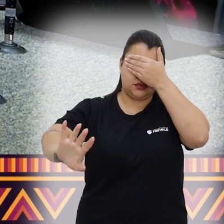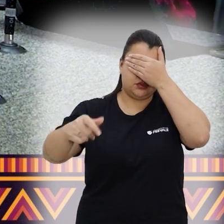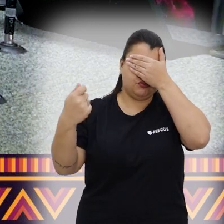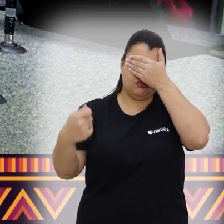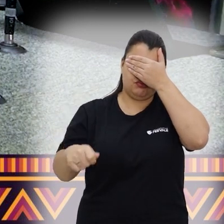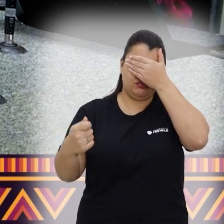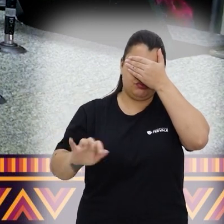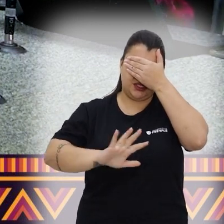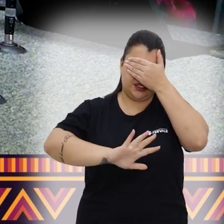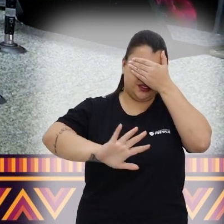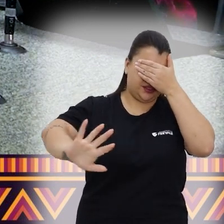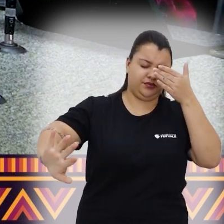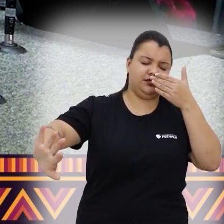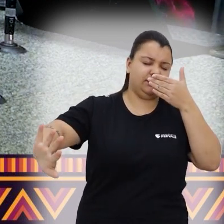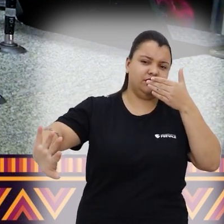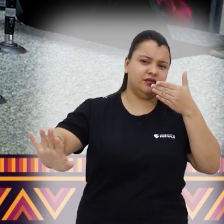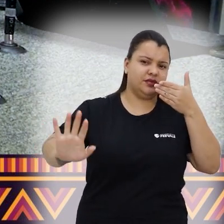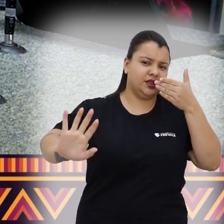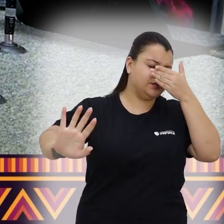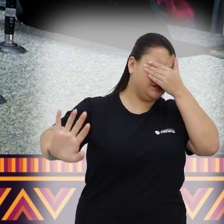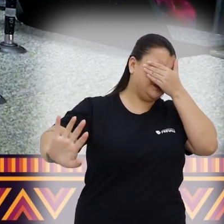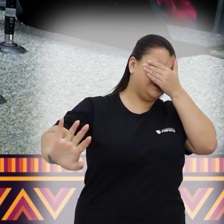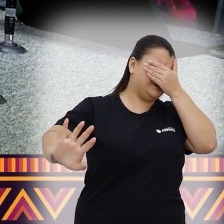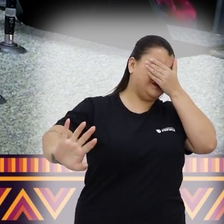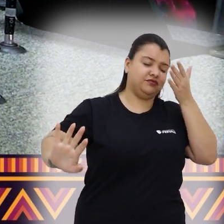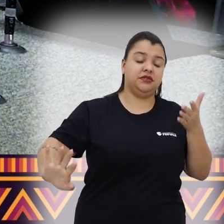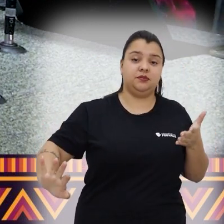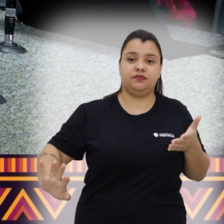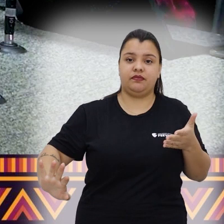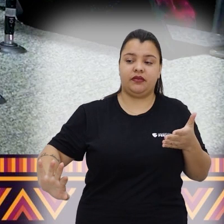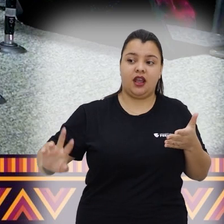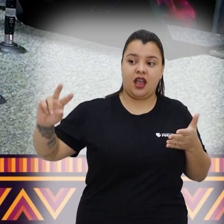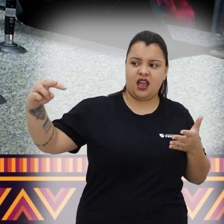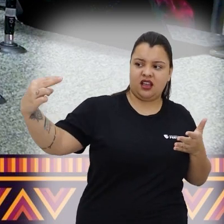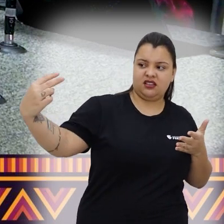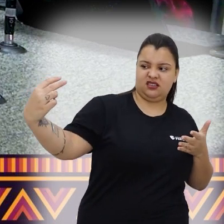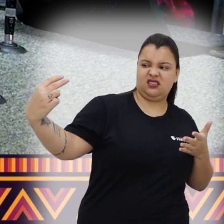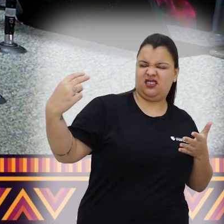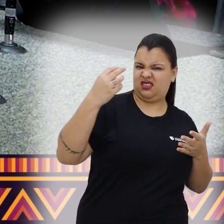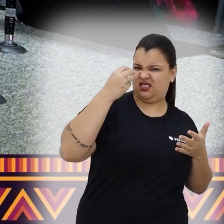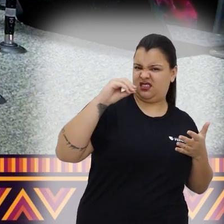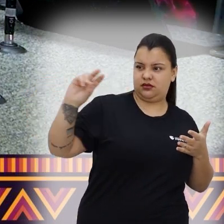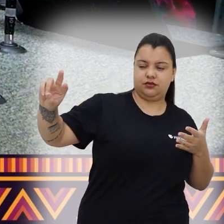venda ou uma viseira para te não olhar, para te não enxergar o olhar de desprezo.